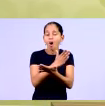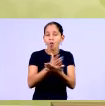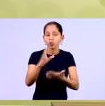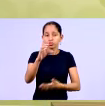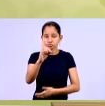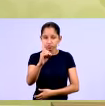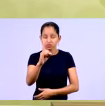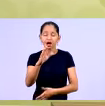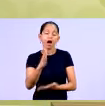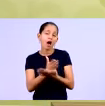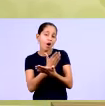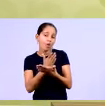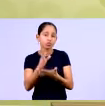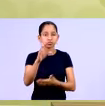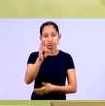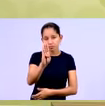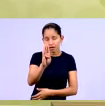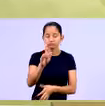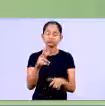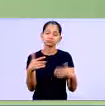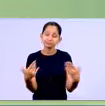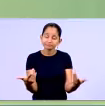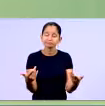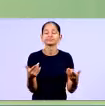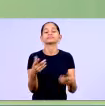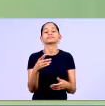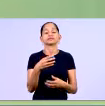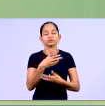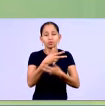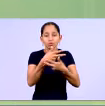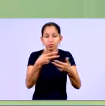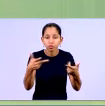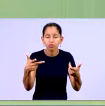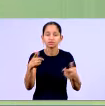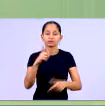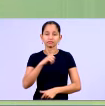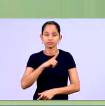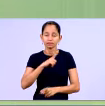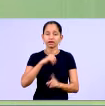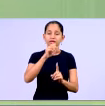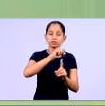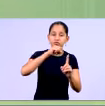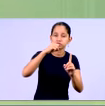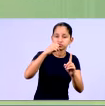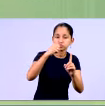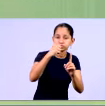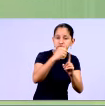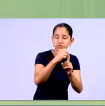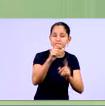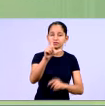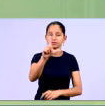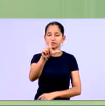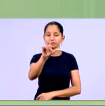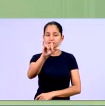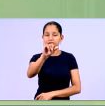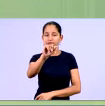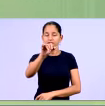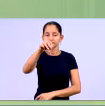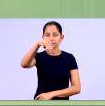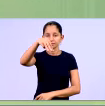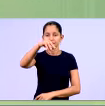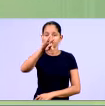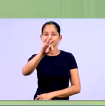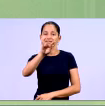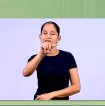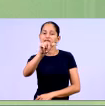e outros pela B. Perfeito. Então, olha, característica da sociedade limitada. Número limitado de